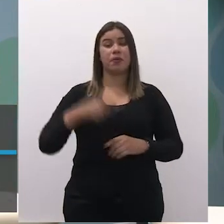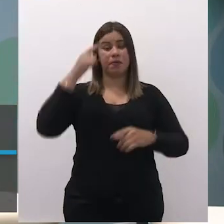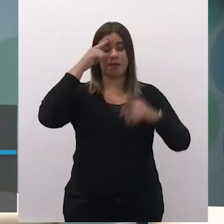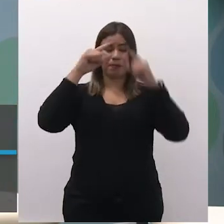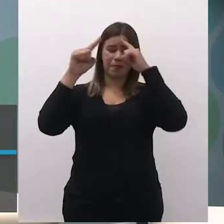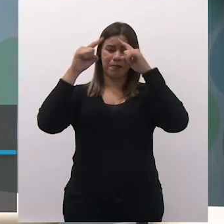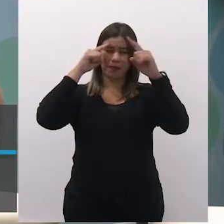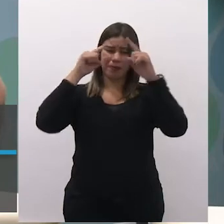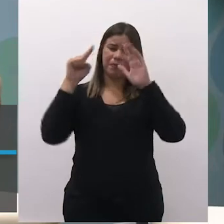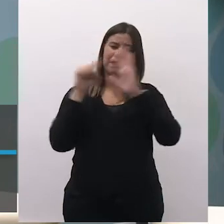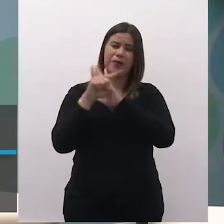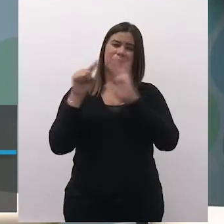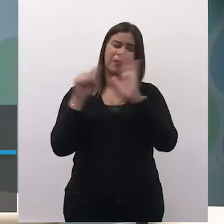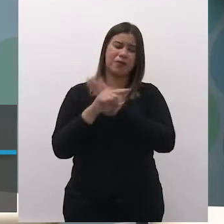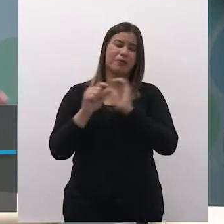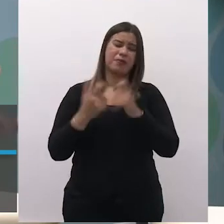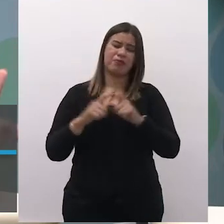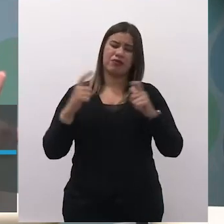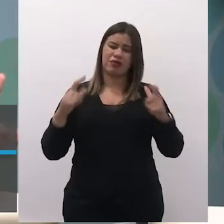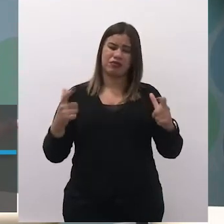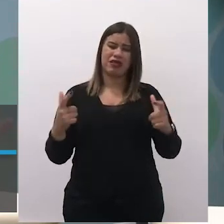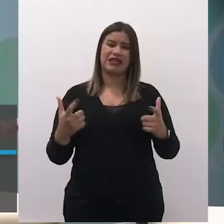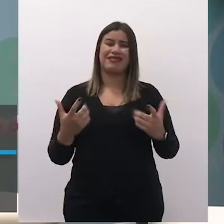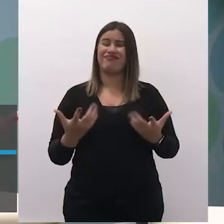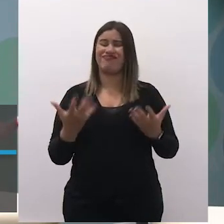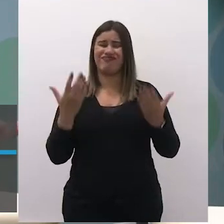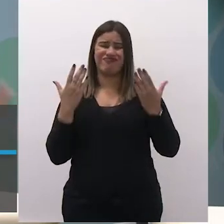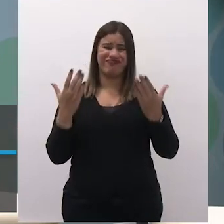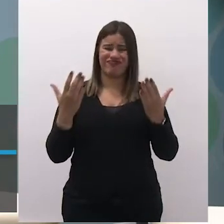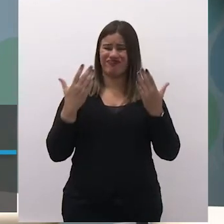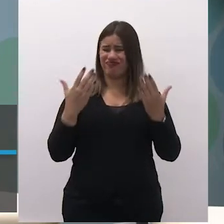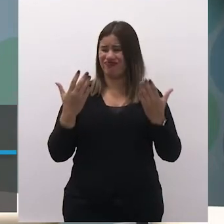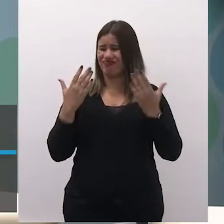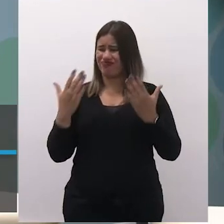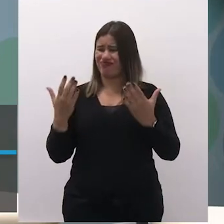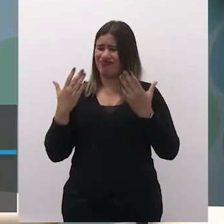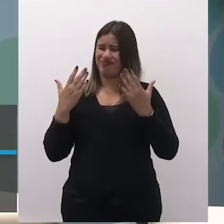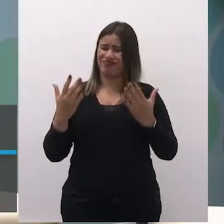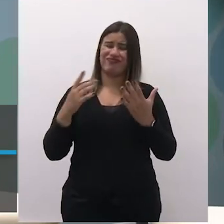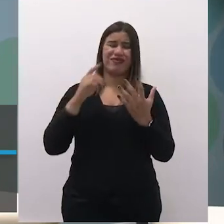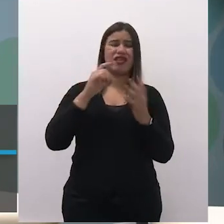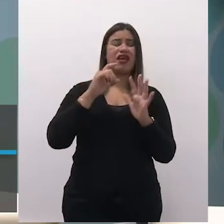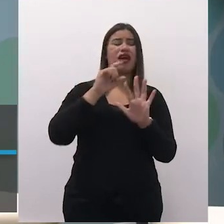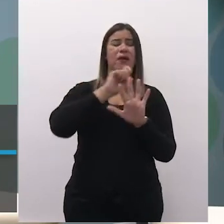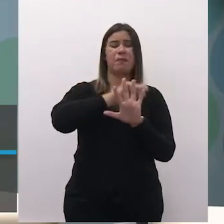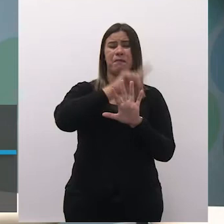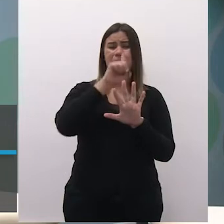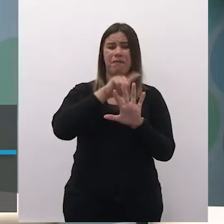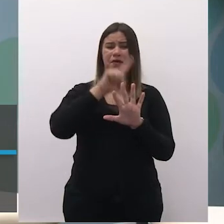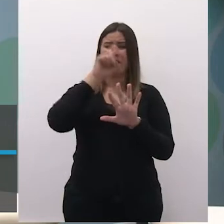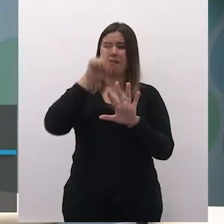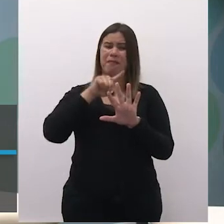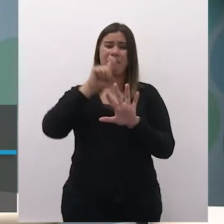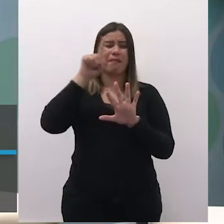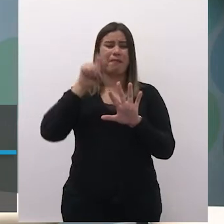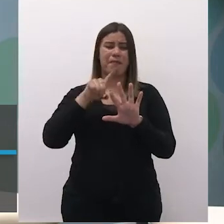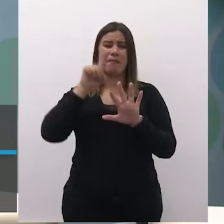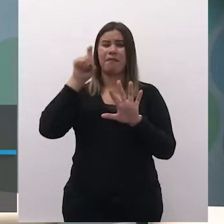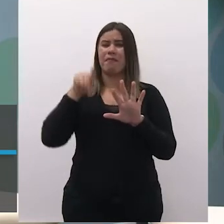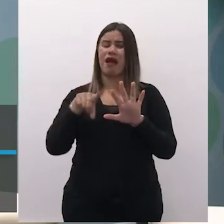As hipóteses, as incertezas crescem também. Então, esse período formado por Piaget de operação